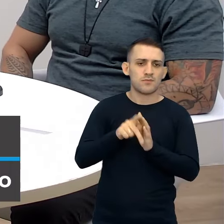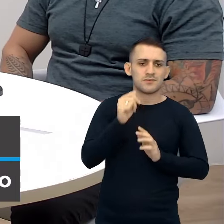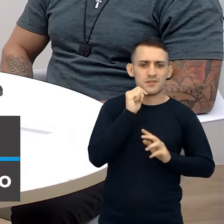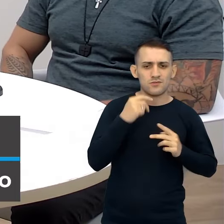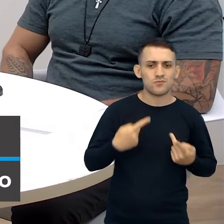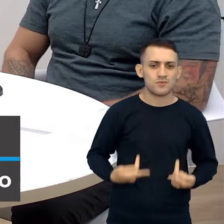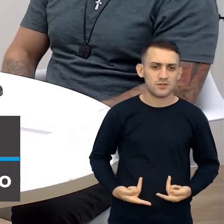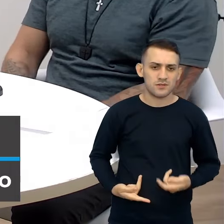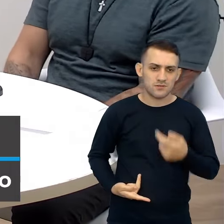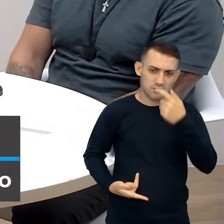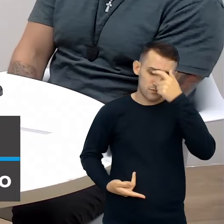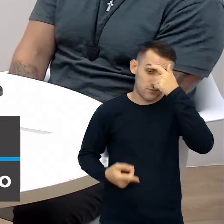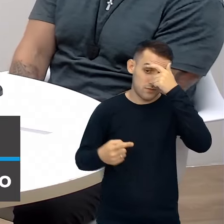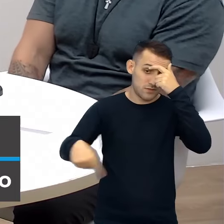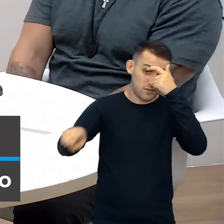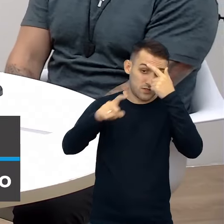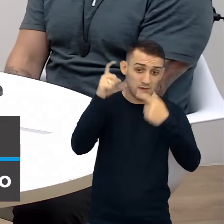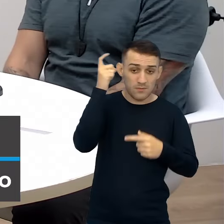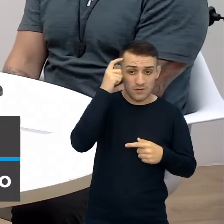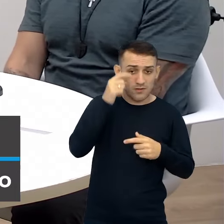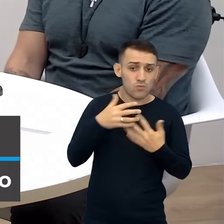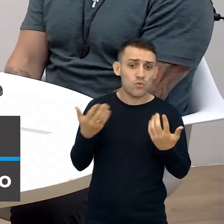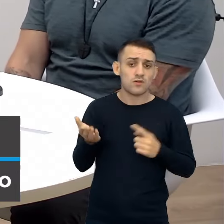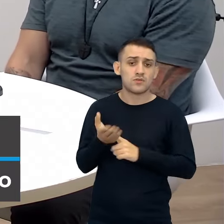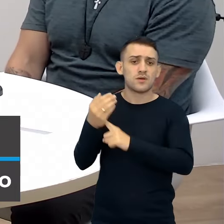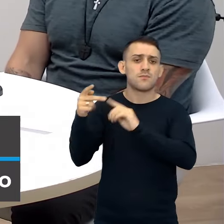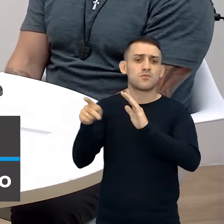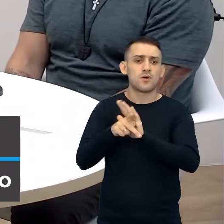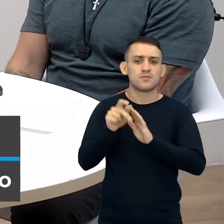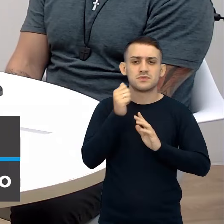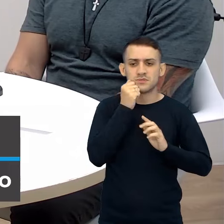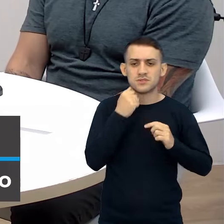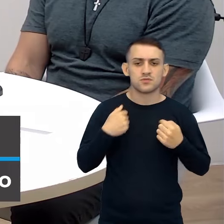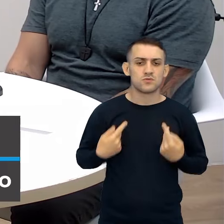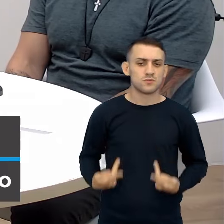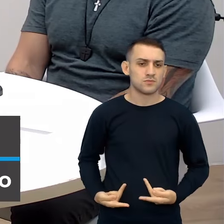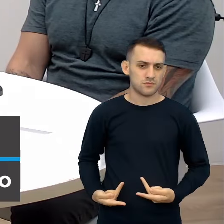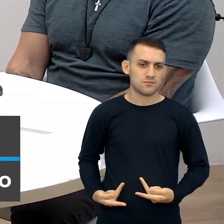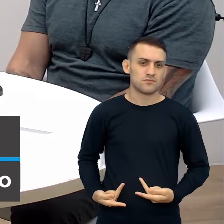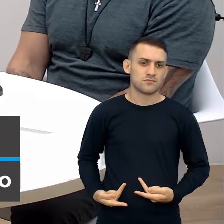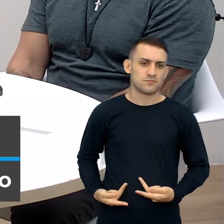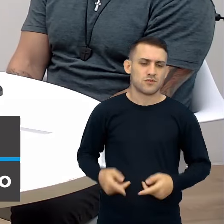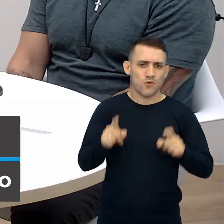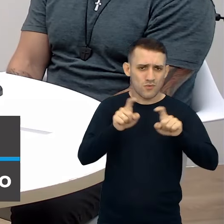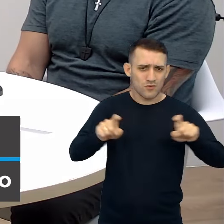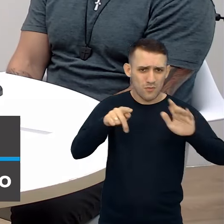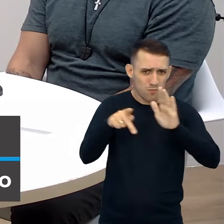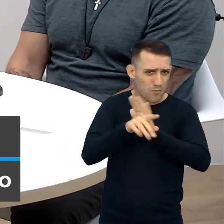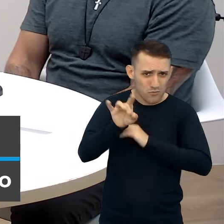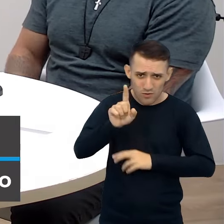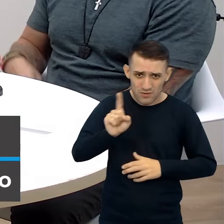Nossa, já pensaram quais são as tecnologias de ciências humanas? Aí todo mundo está pensando no computador? Não.